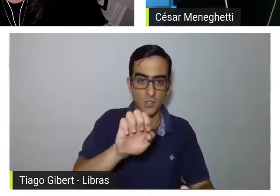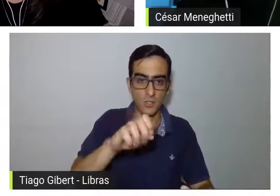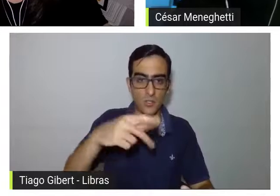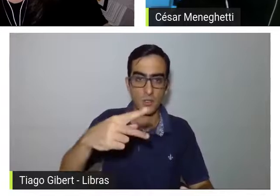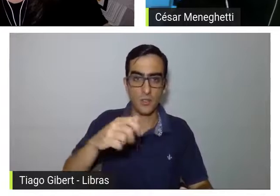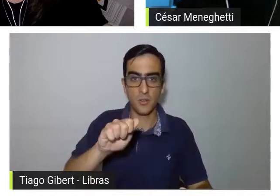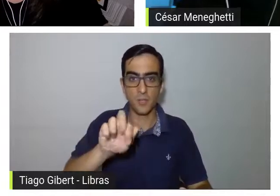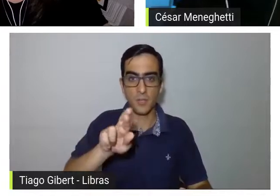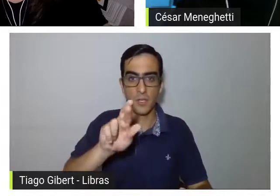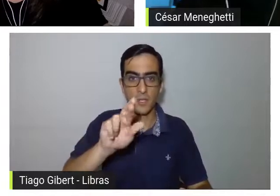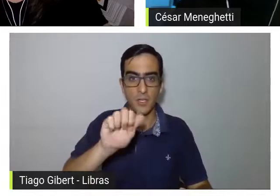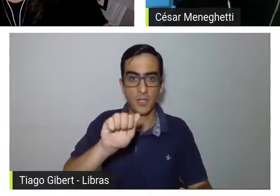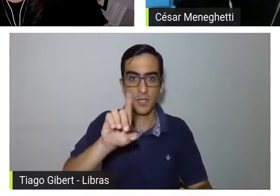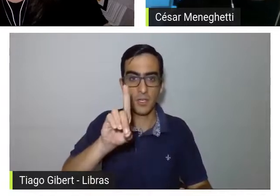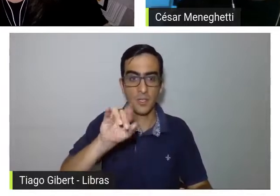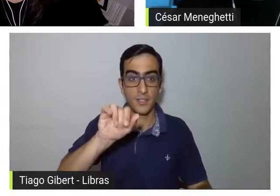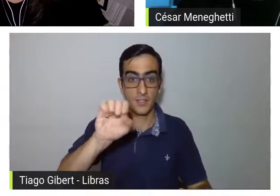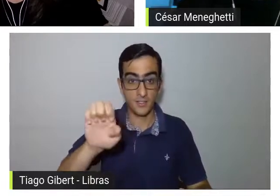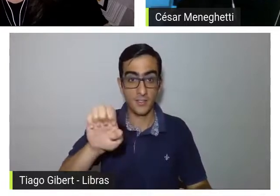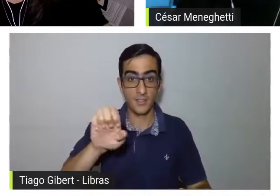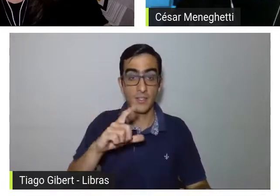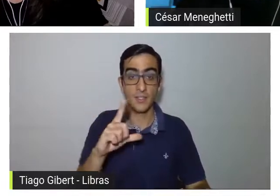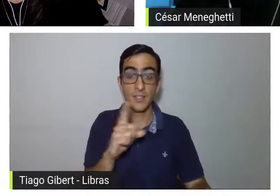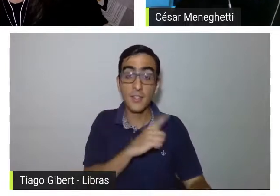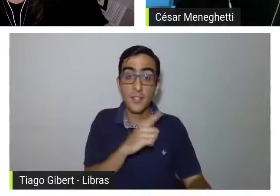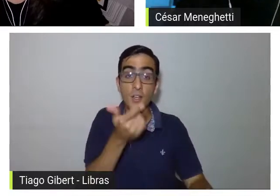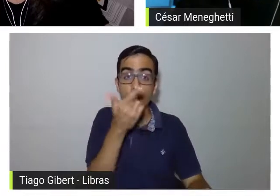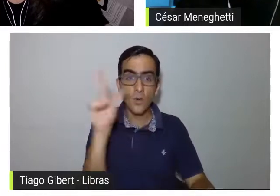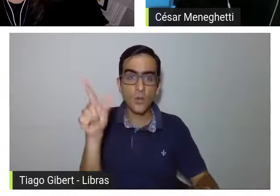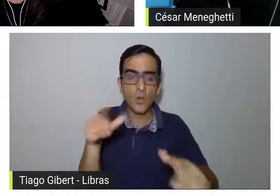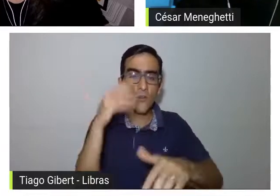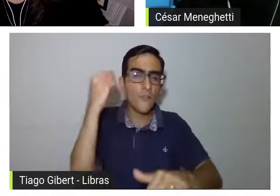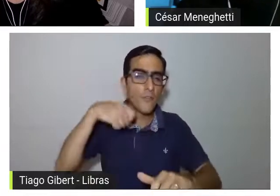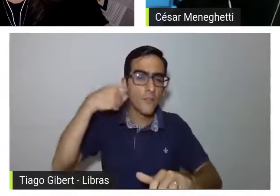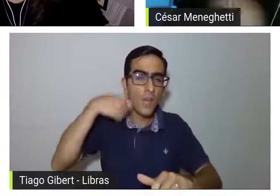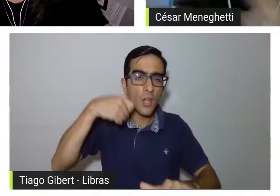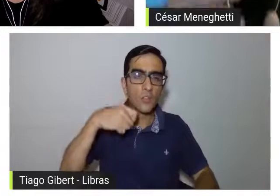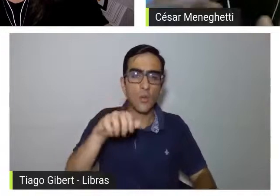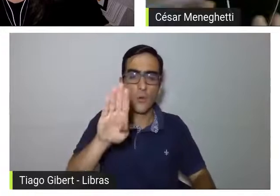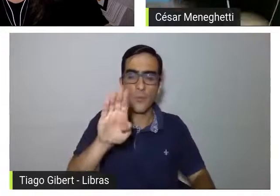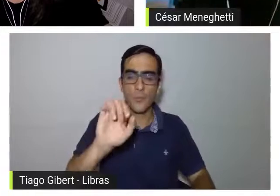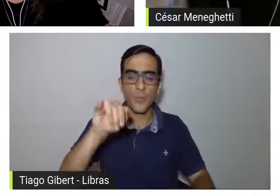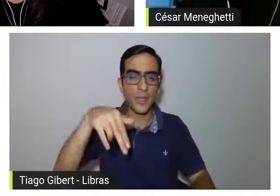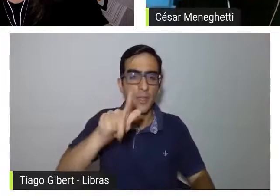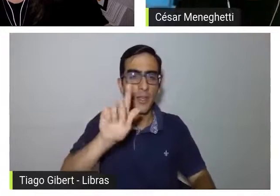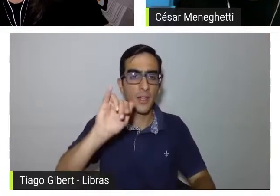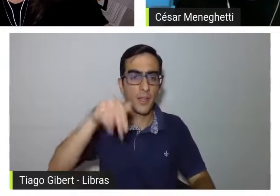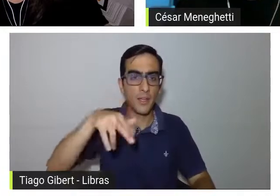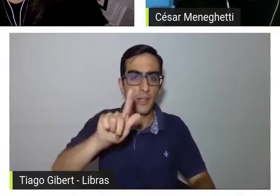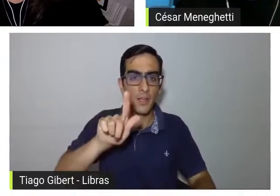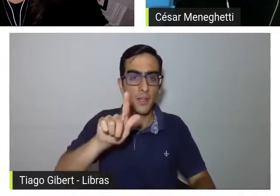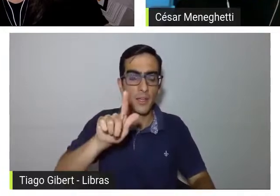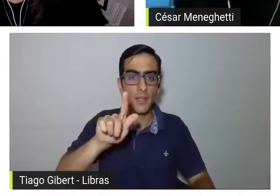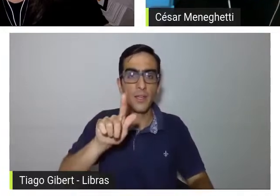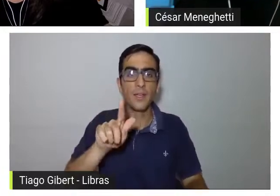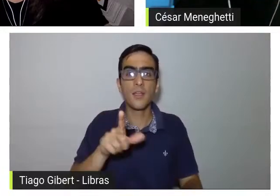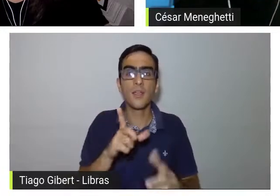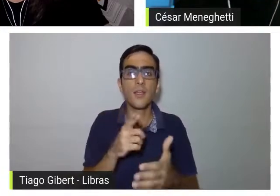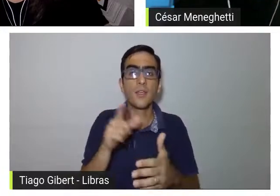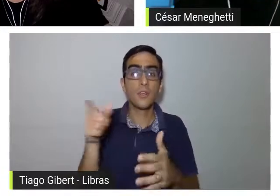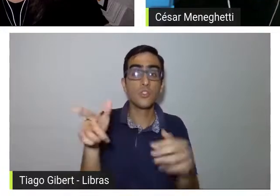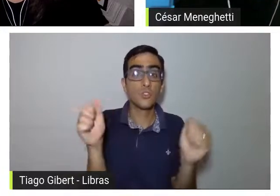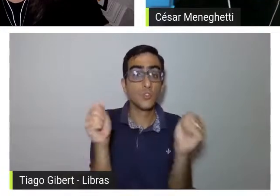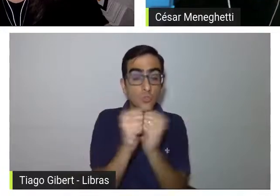o, de novo, que tinha o Benigni. Então ele era o outro, tinha o Benigni, ele